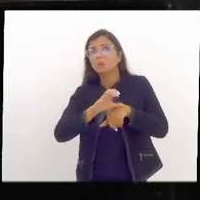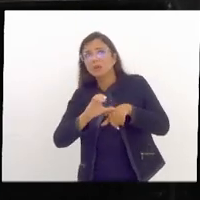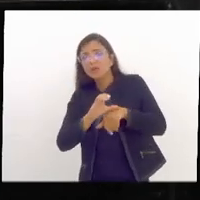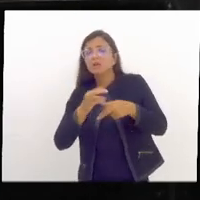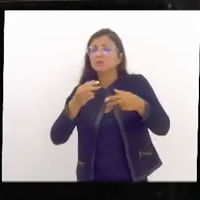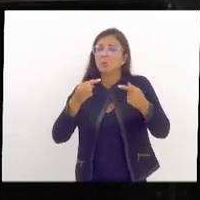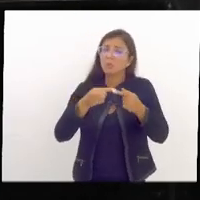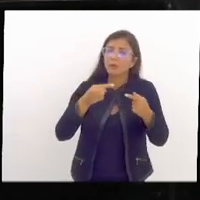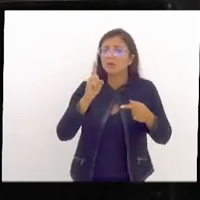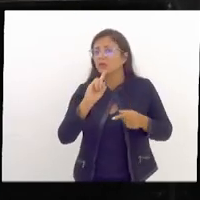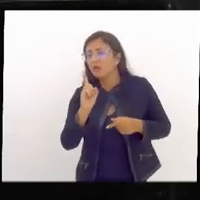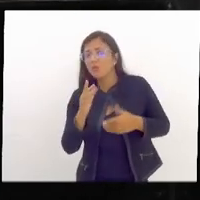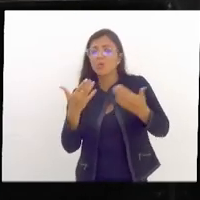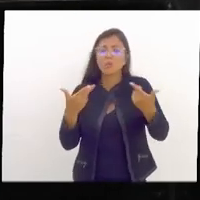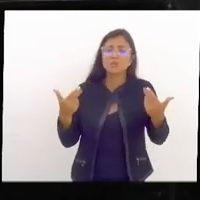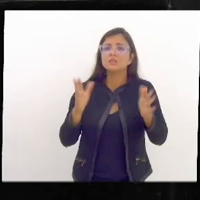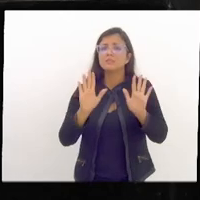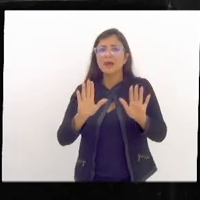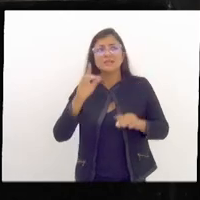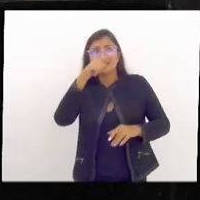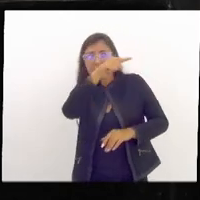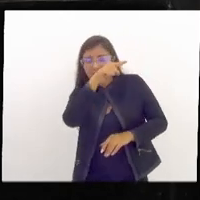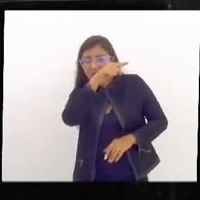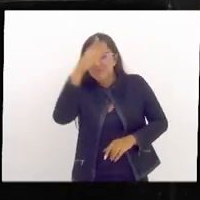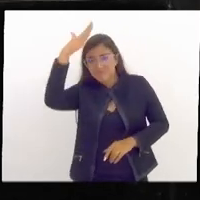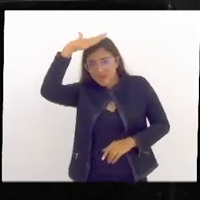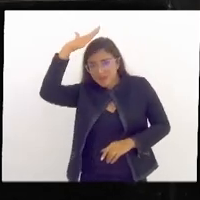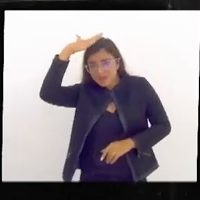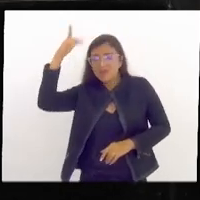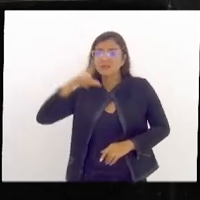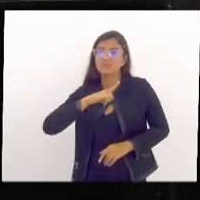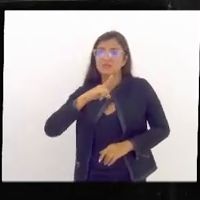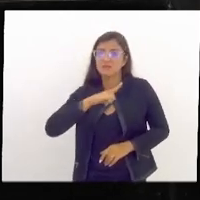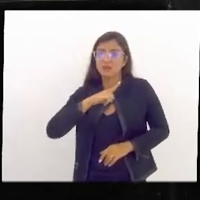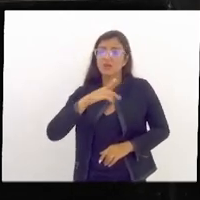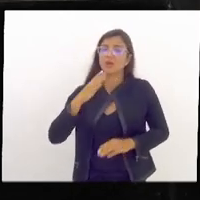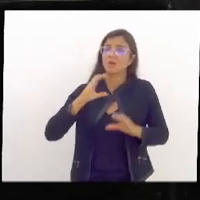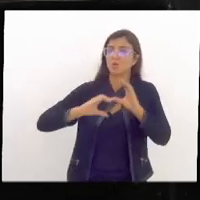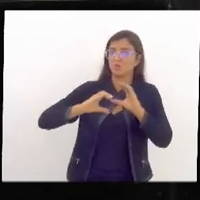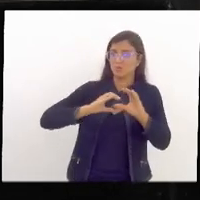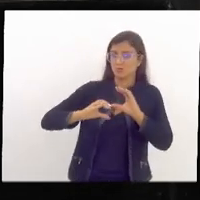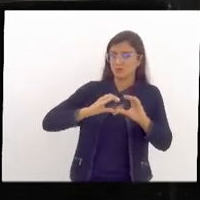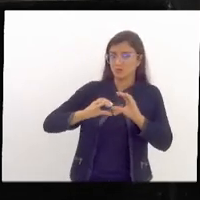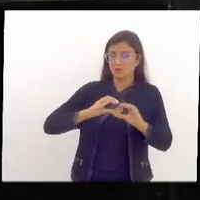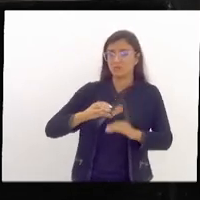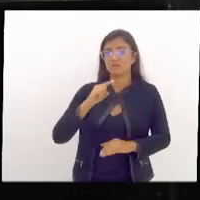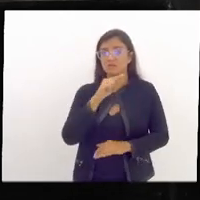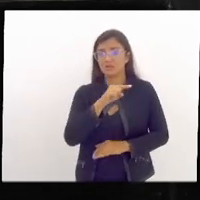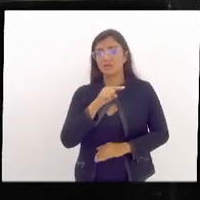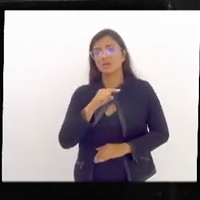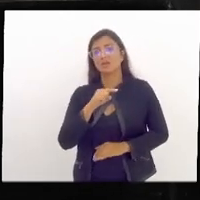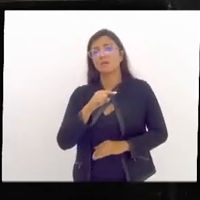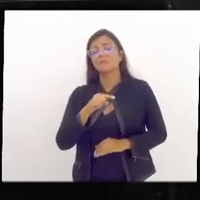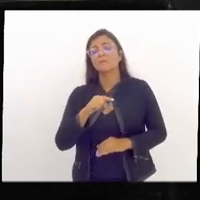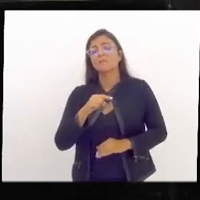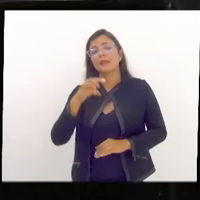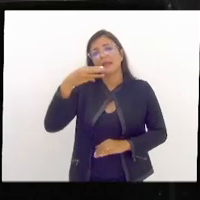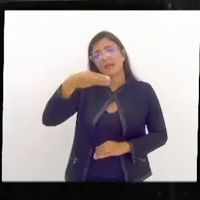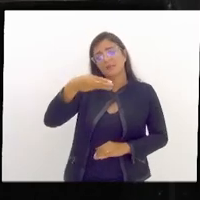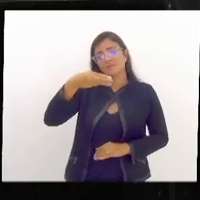importante que se diga que no Paraná houve uma comunicação com o Ministério do Trabalho e da